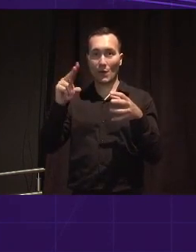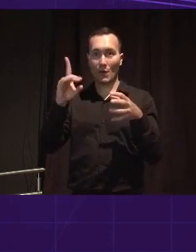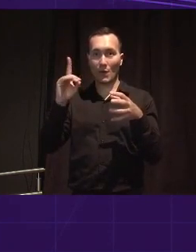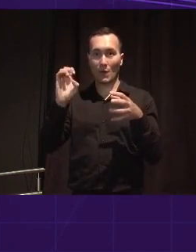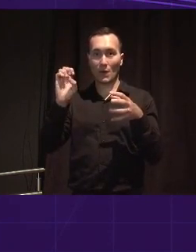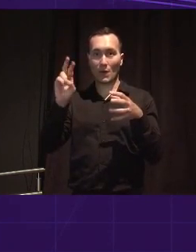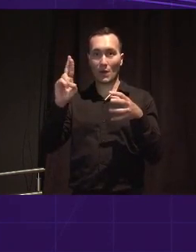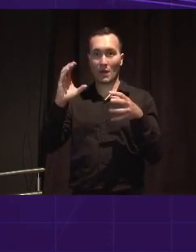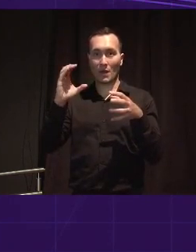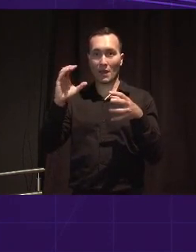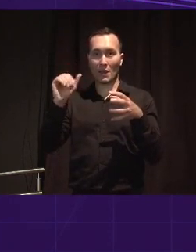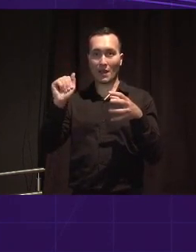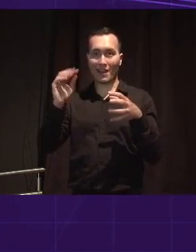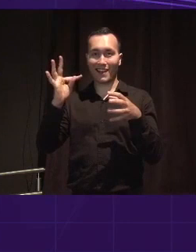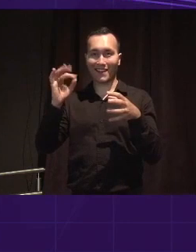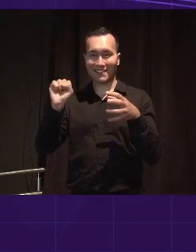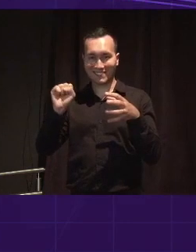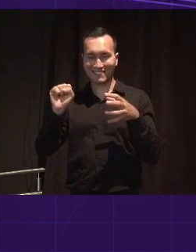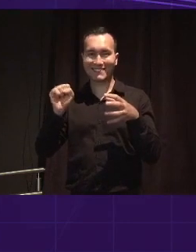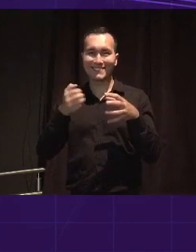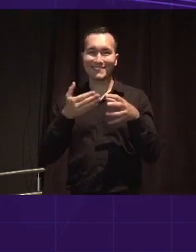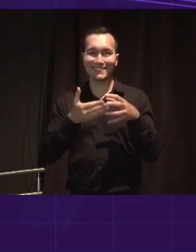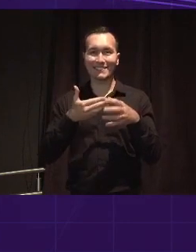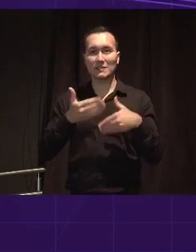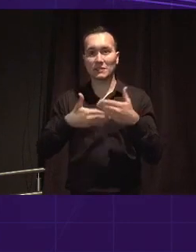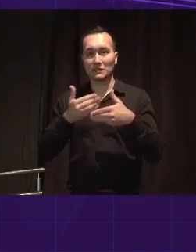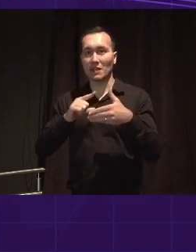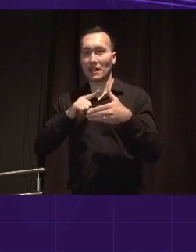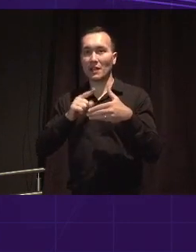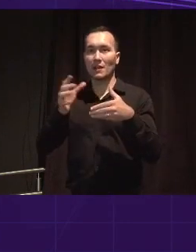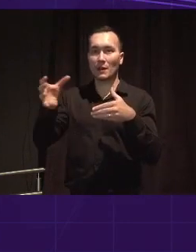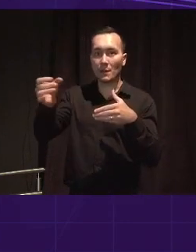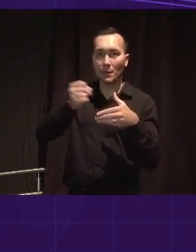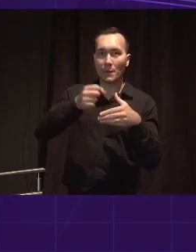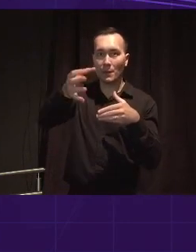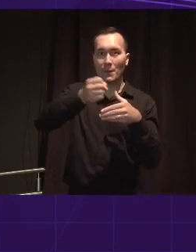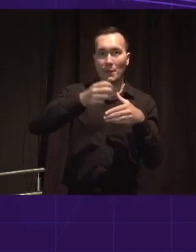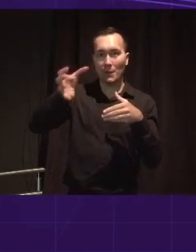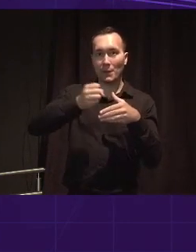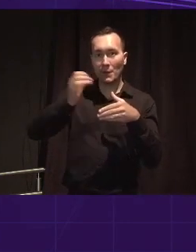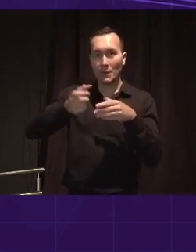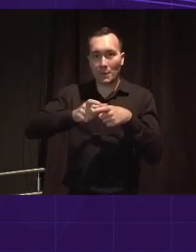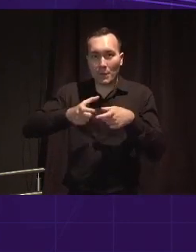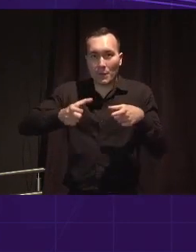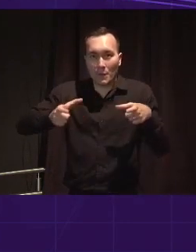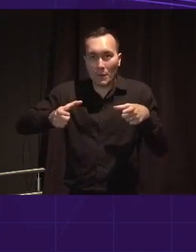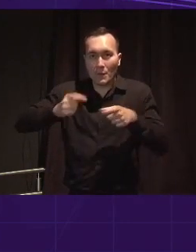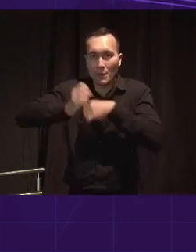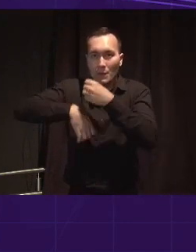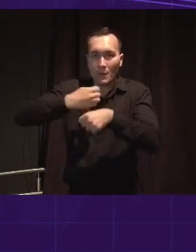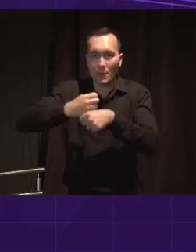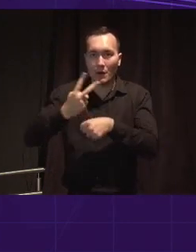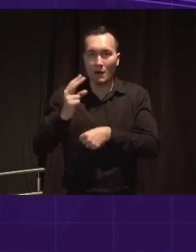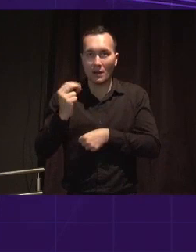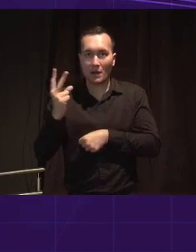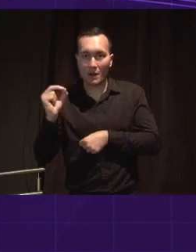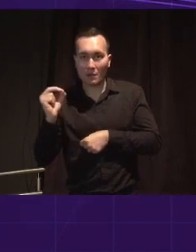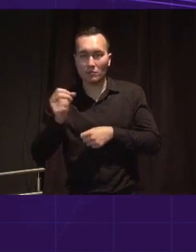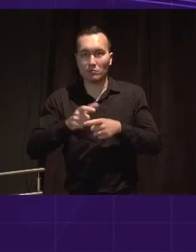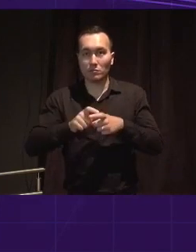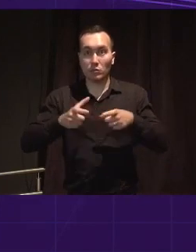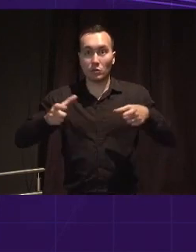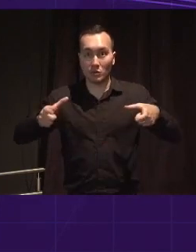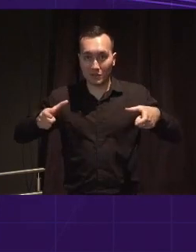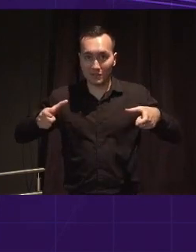esse time foi ganhando membros aí, colaboradores, e crescendo em 2020, então essa atuação do que um Agile